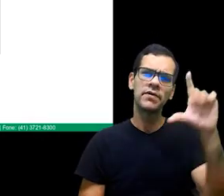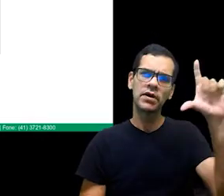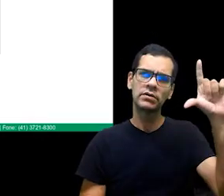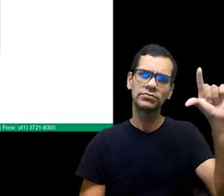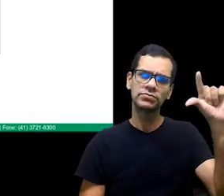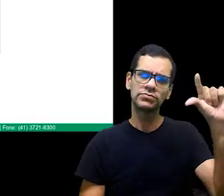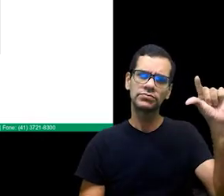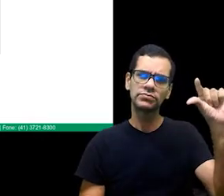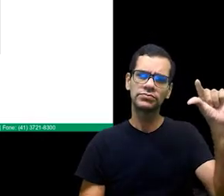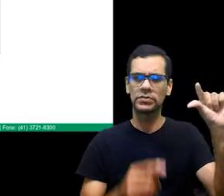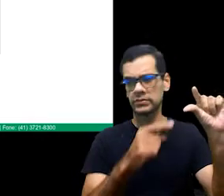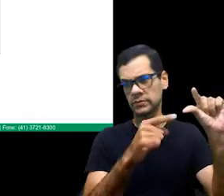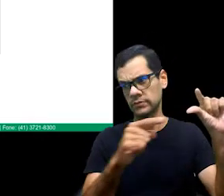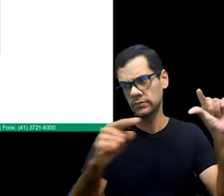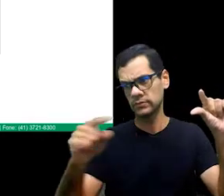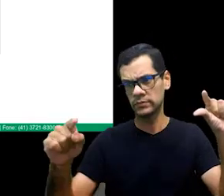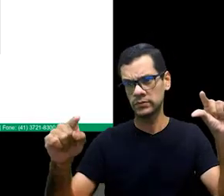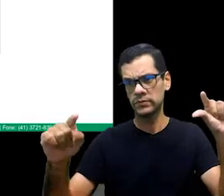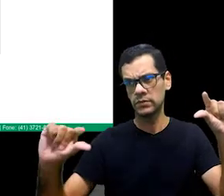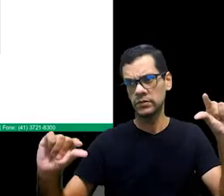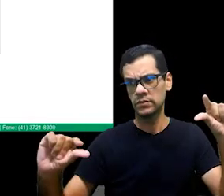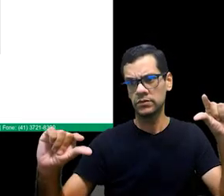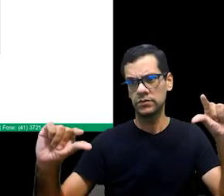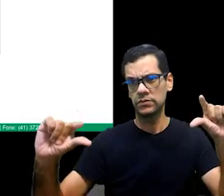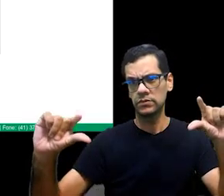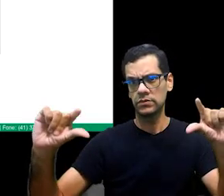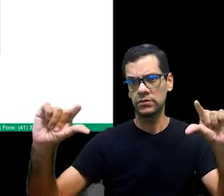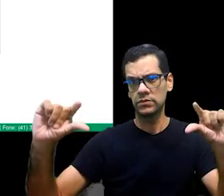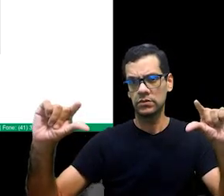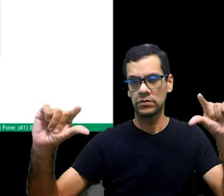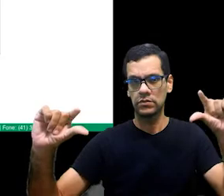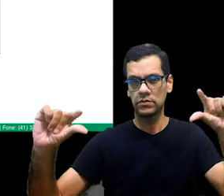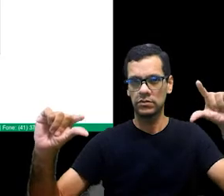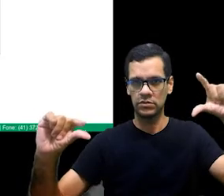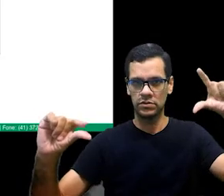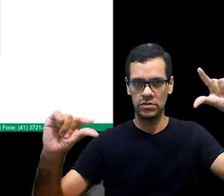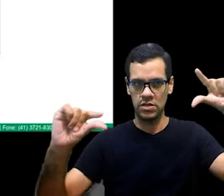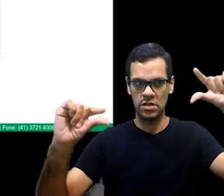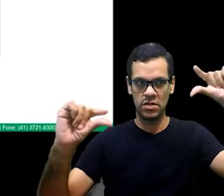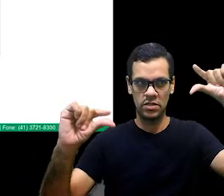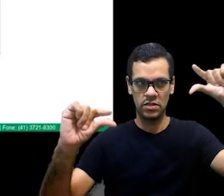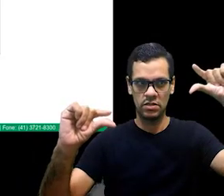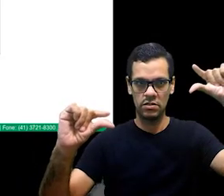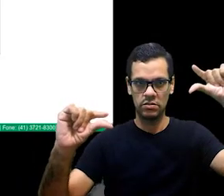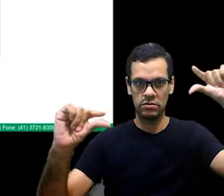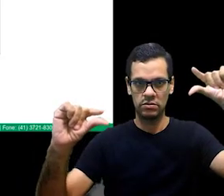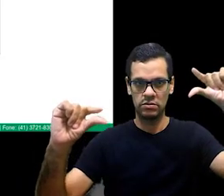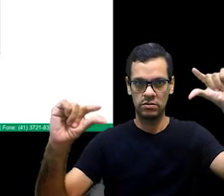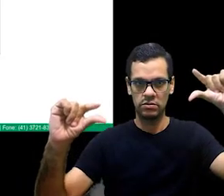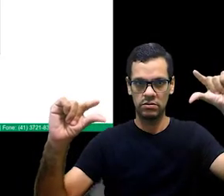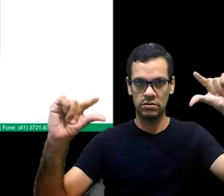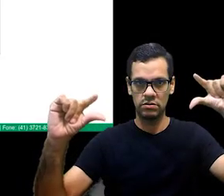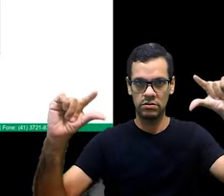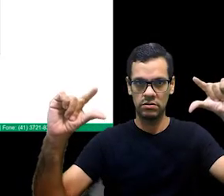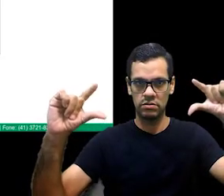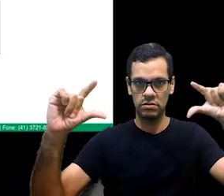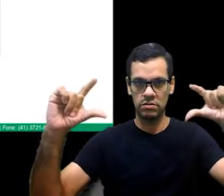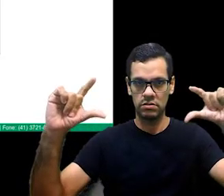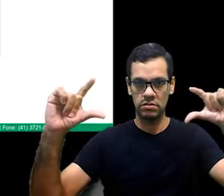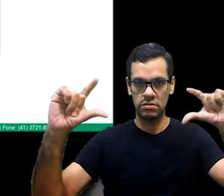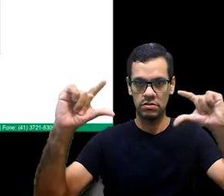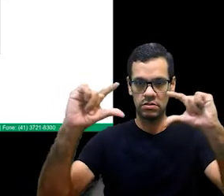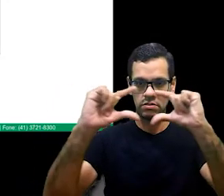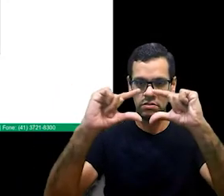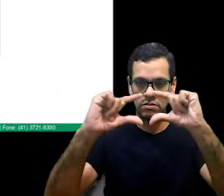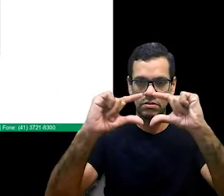uma temperatura que será igual àquela que o corpo frio vai atingir quando esquentar. Então veja, ocorre